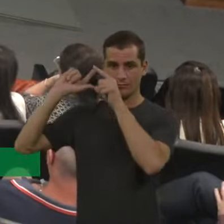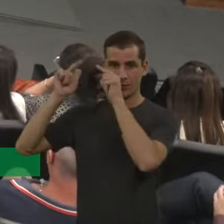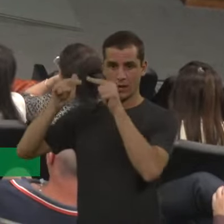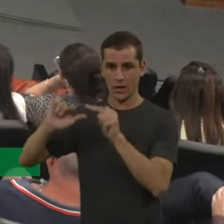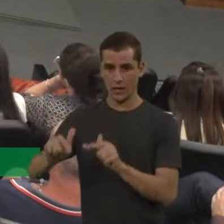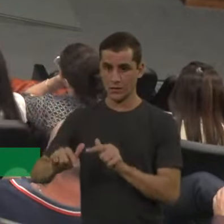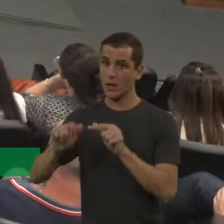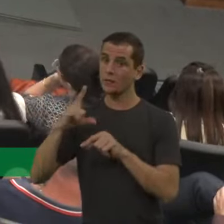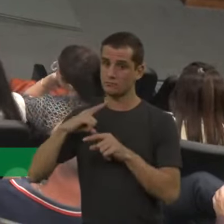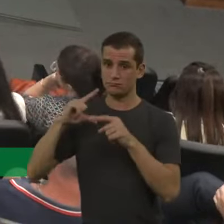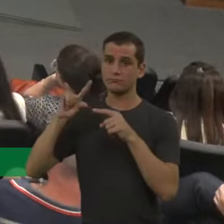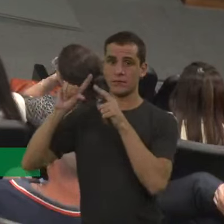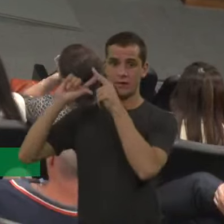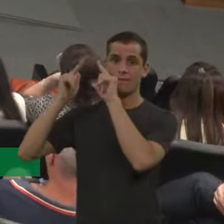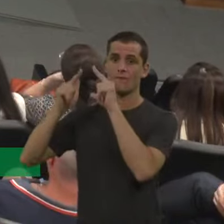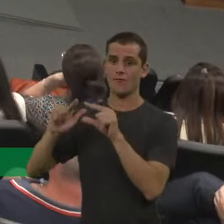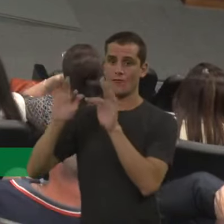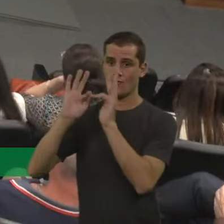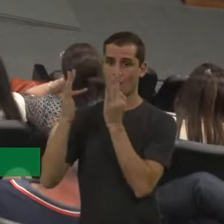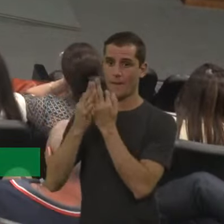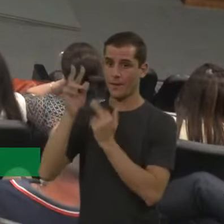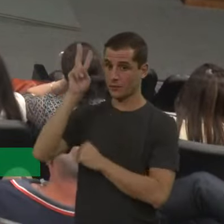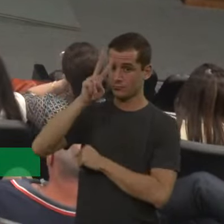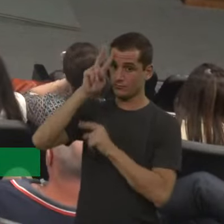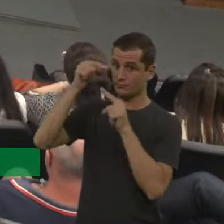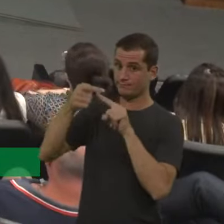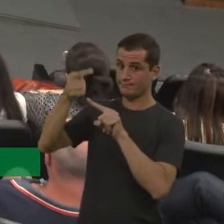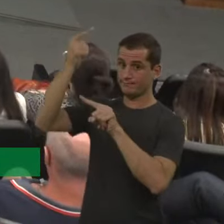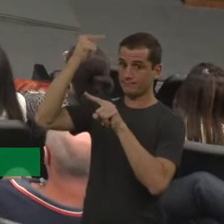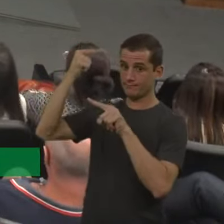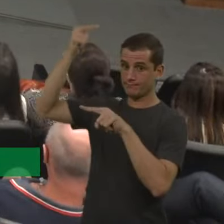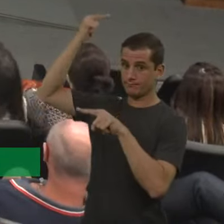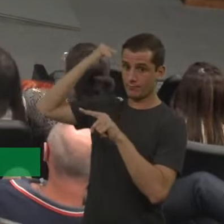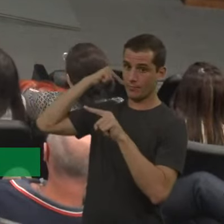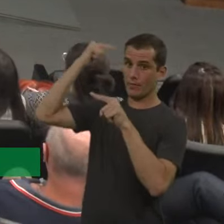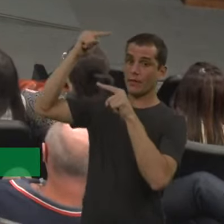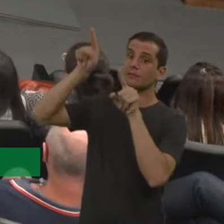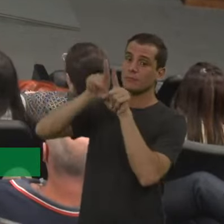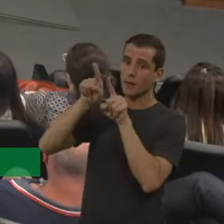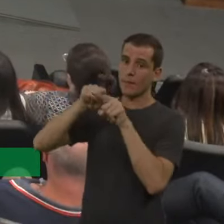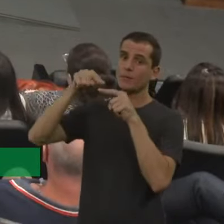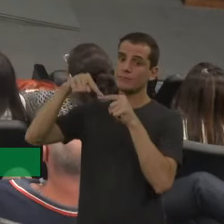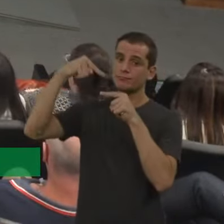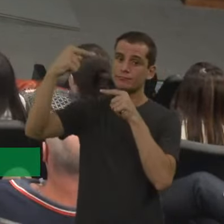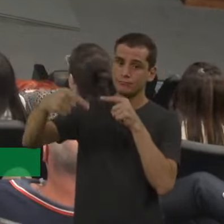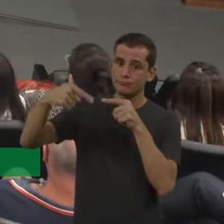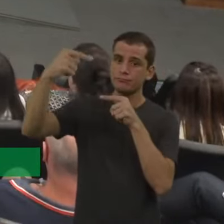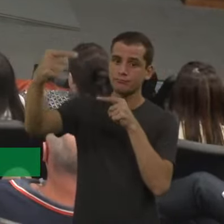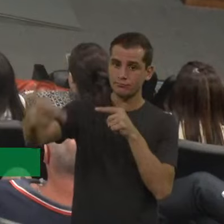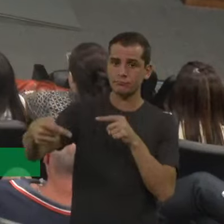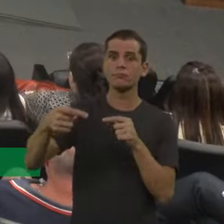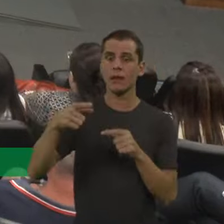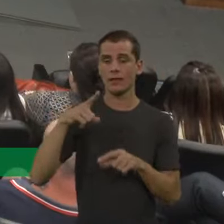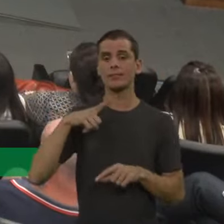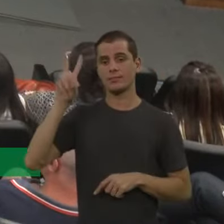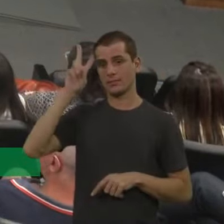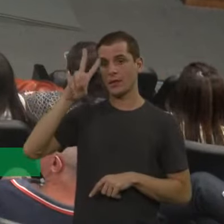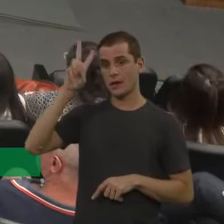vai ter história familiar de angedema naquele indivíduo que chega com a história, então,